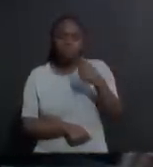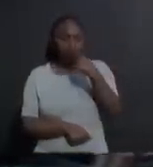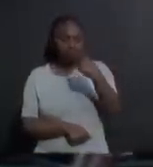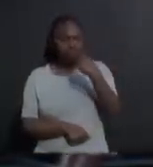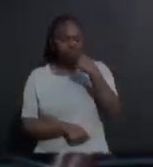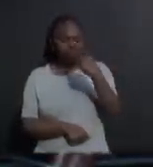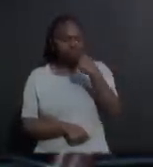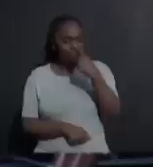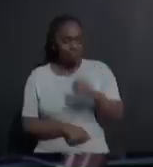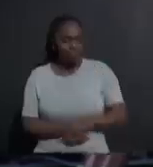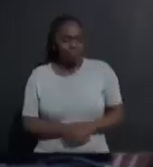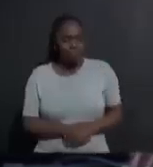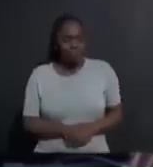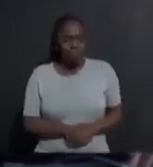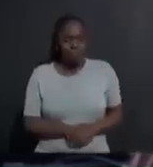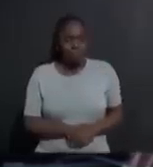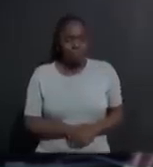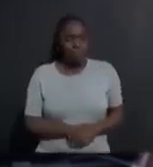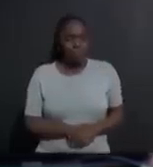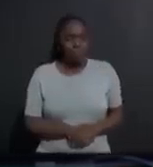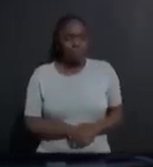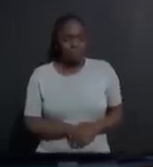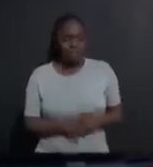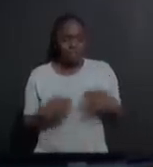Você ouvindo uma profecia assim.